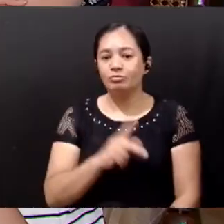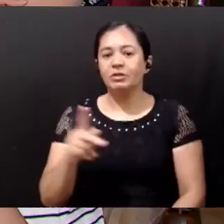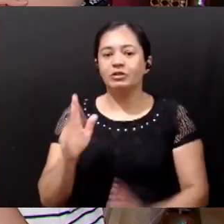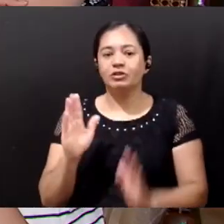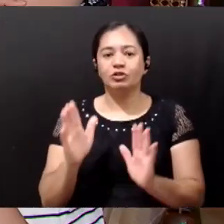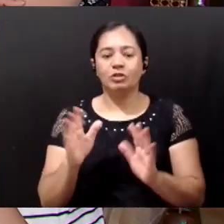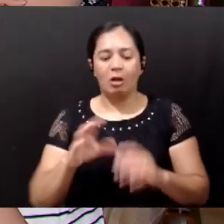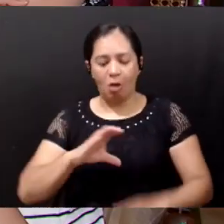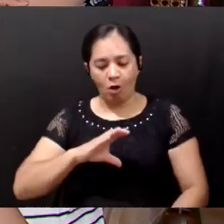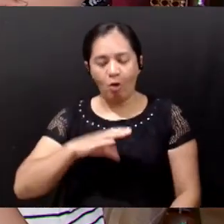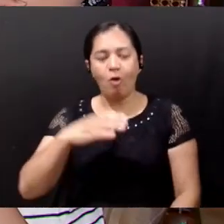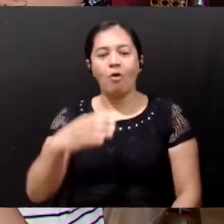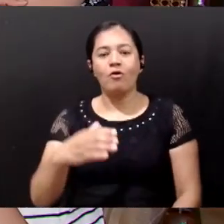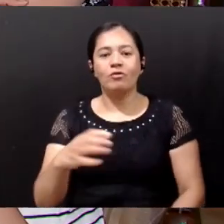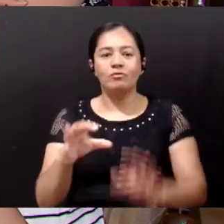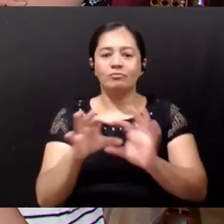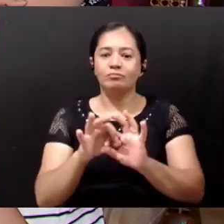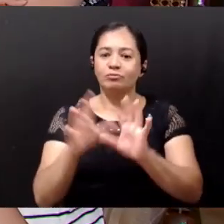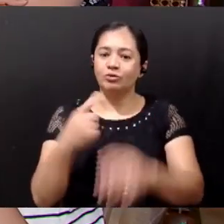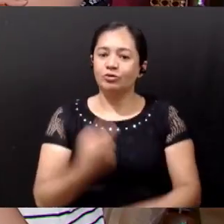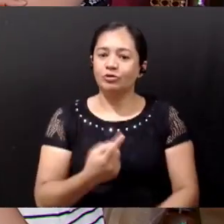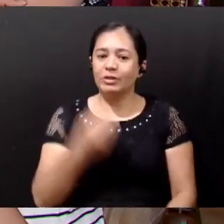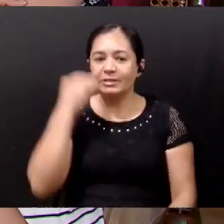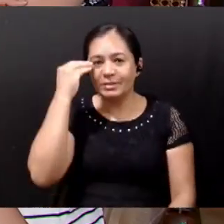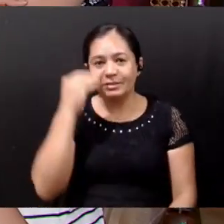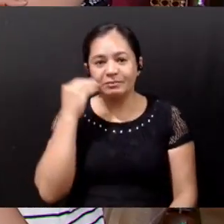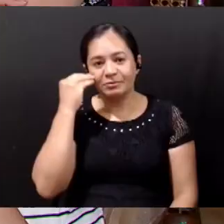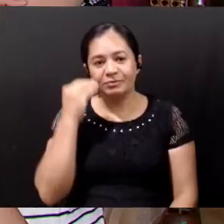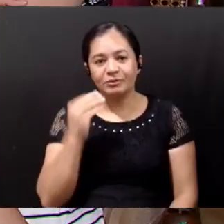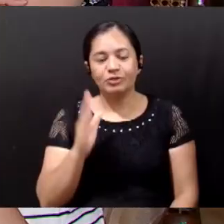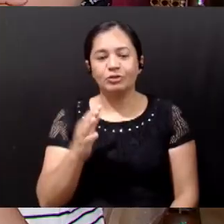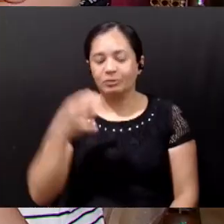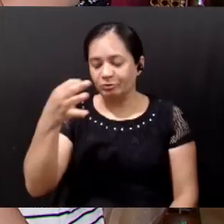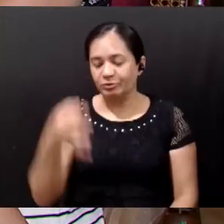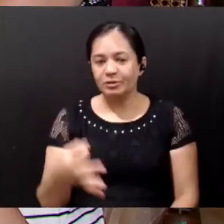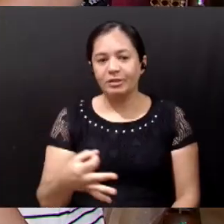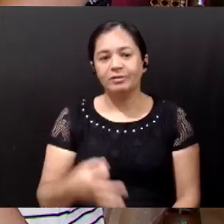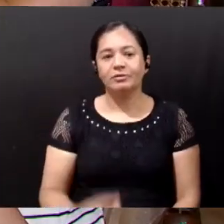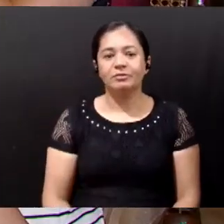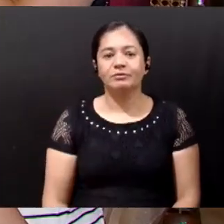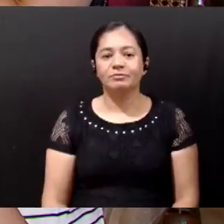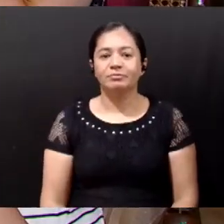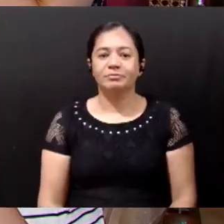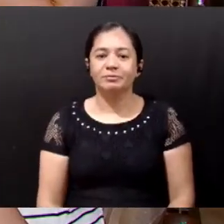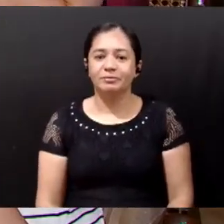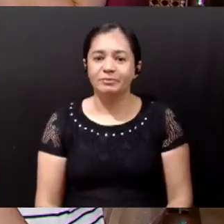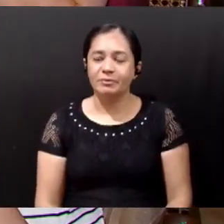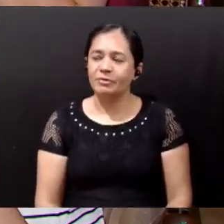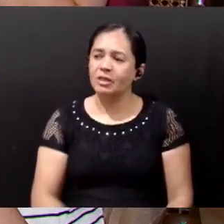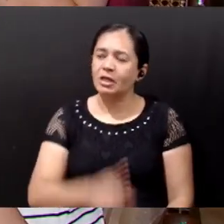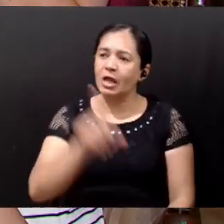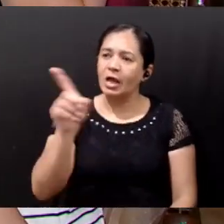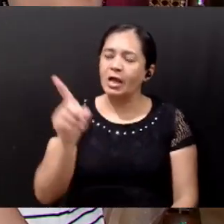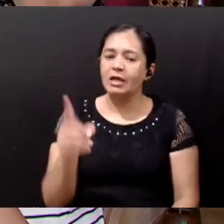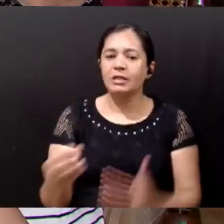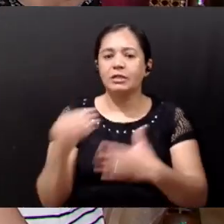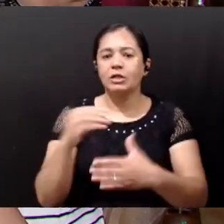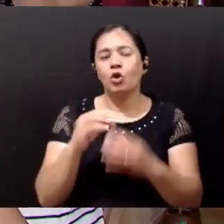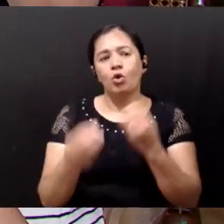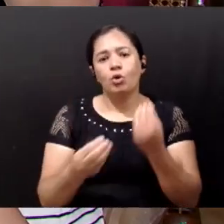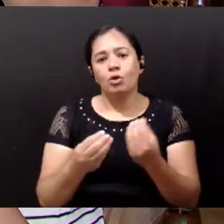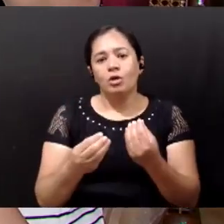nos permitir essa experiência, que tem dado certo, com muitos frutos, né? E lá dentro, como é? Essa geladeira, ela